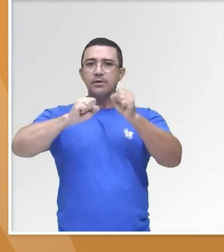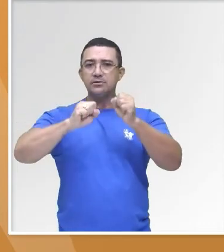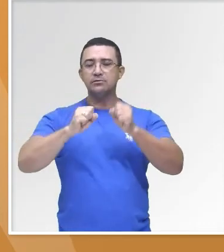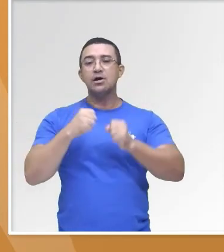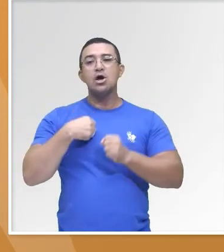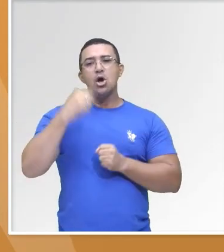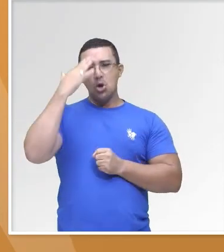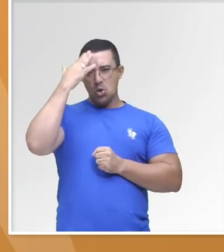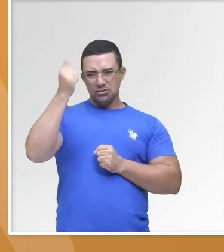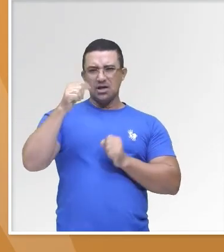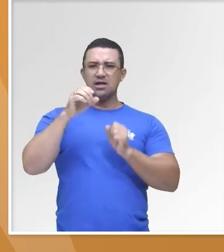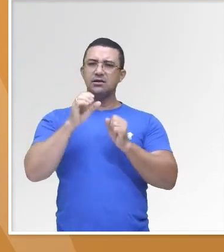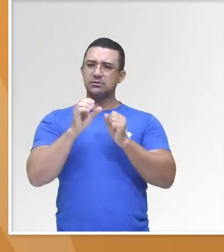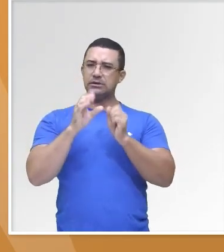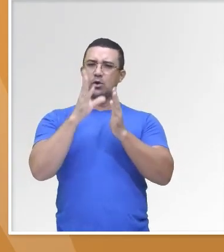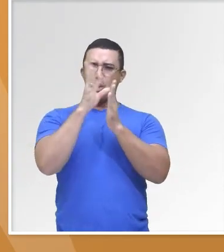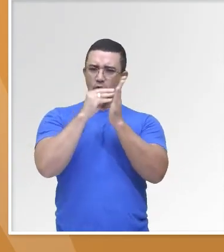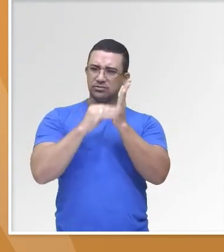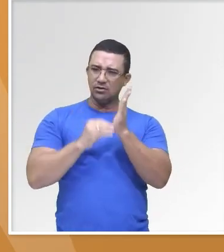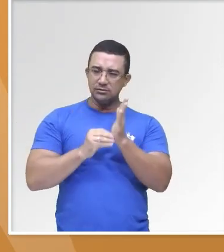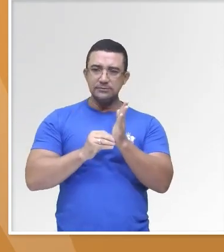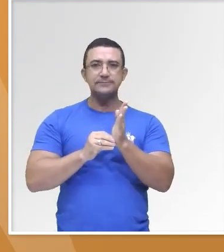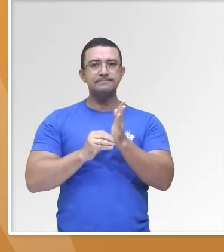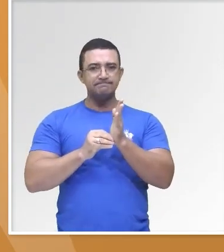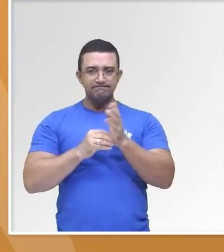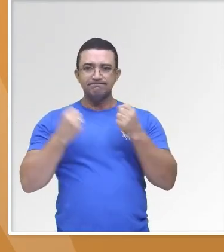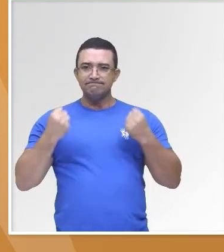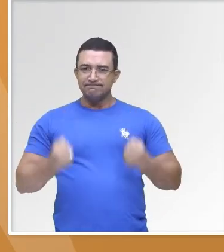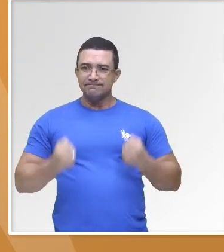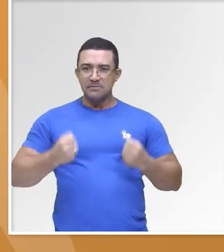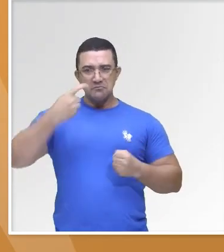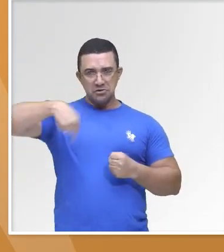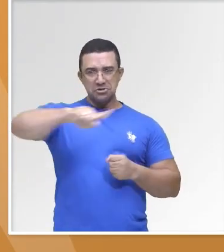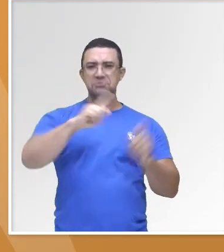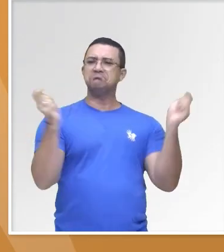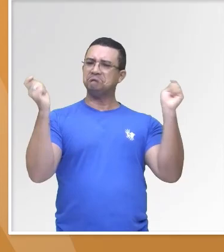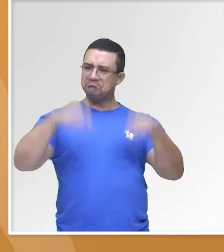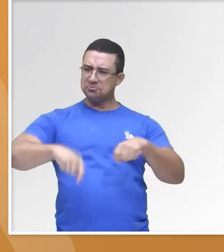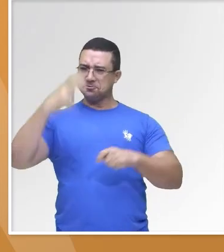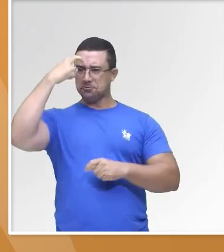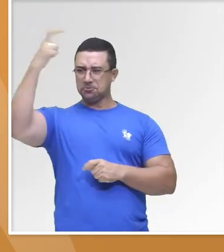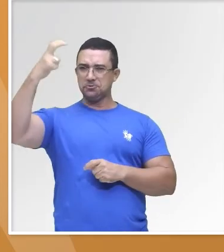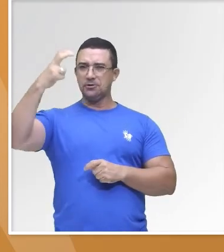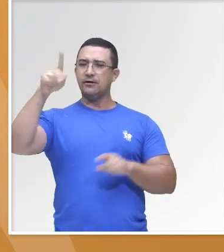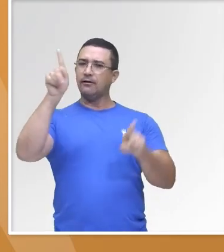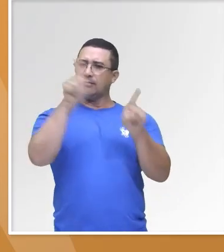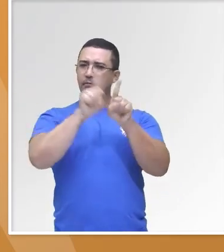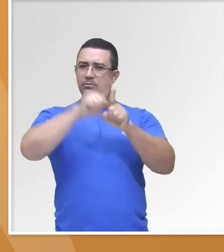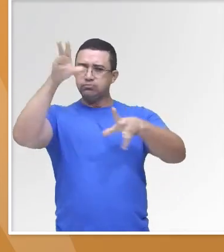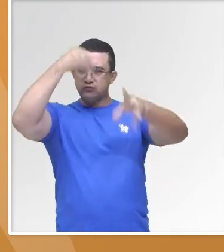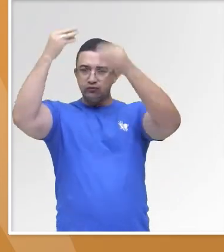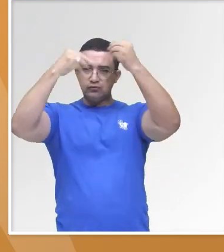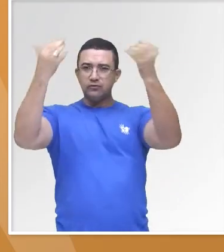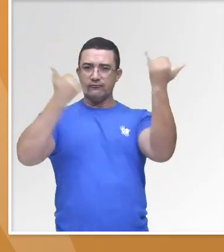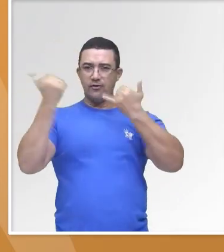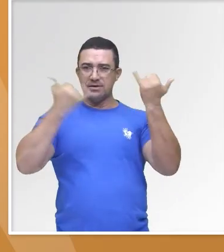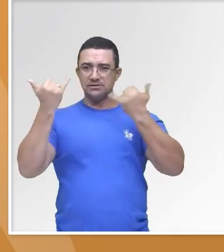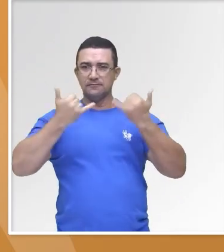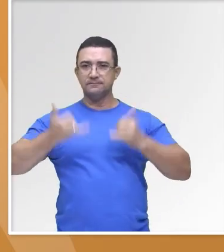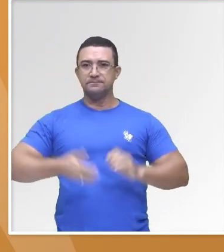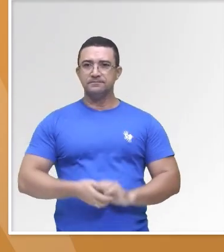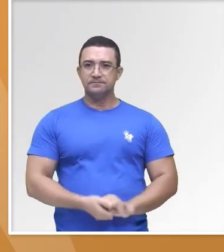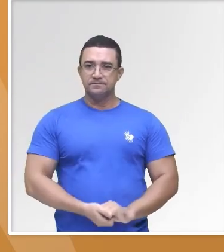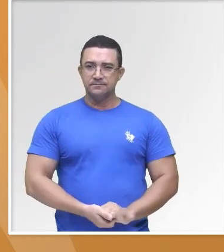é um conteúdo meio denso, mas vocês são extremamente capazes para a apreensão dessas informações.